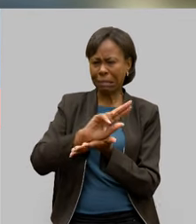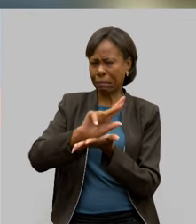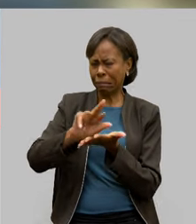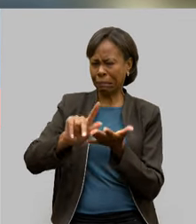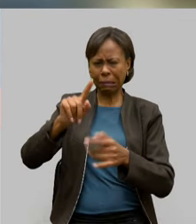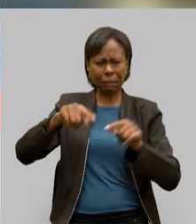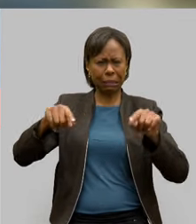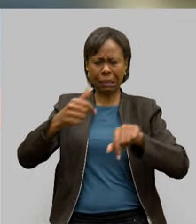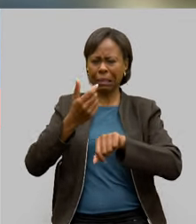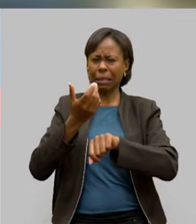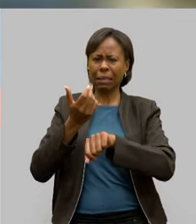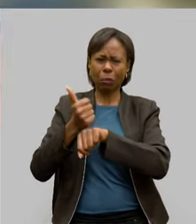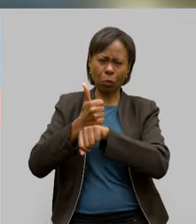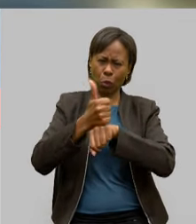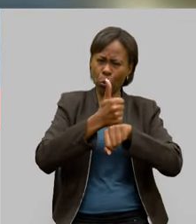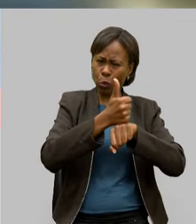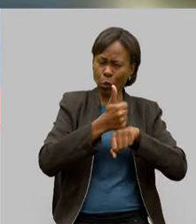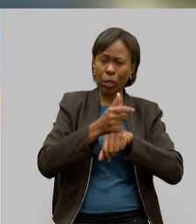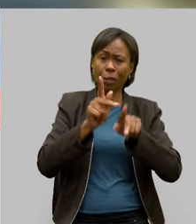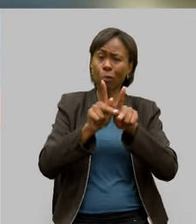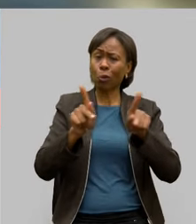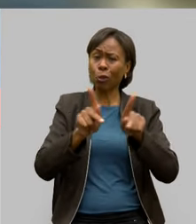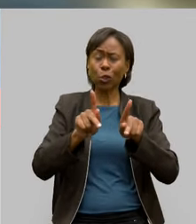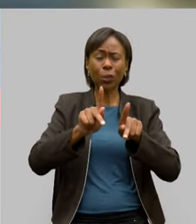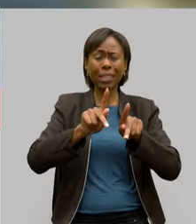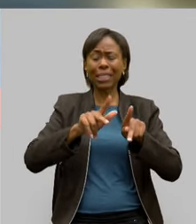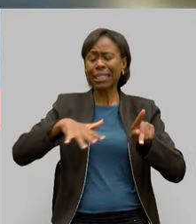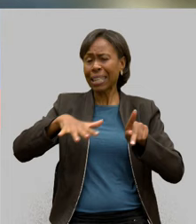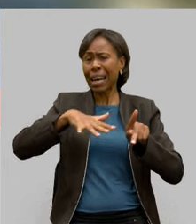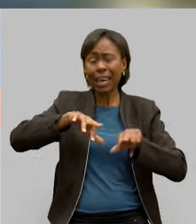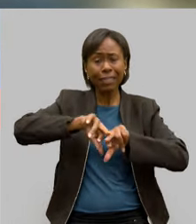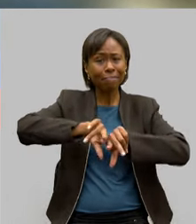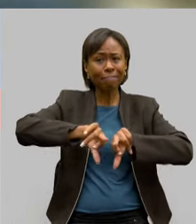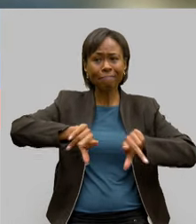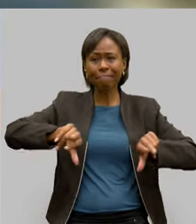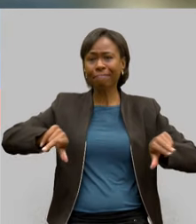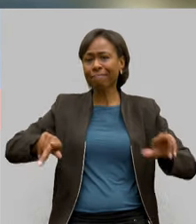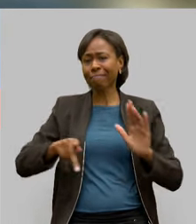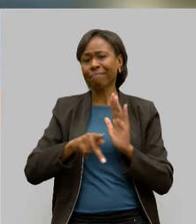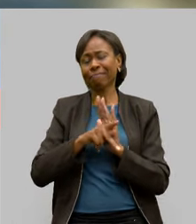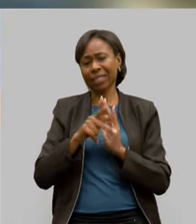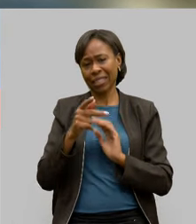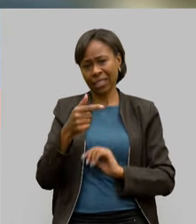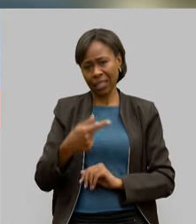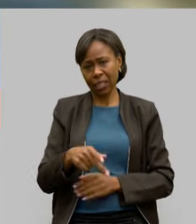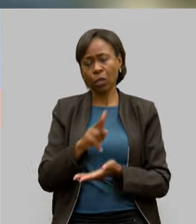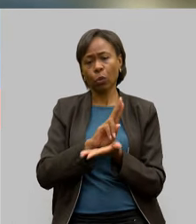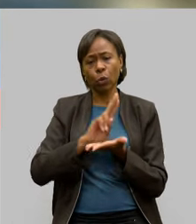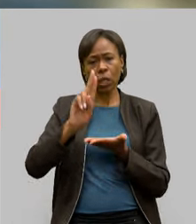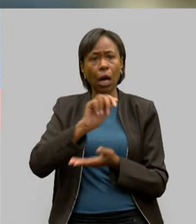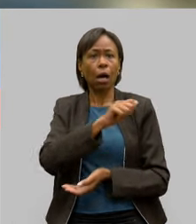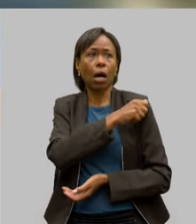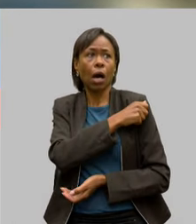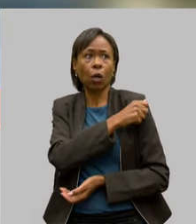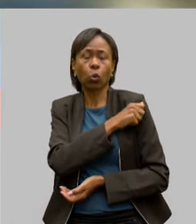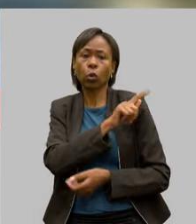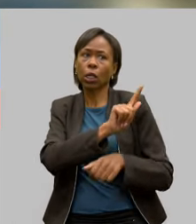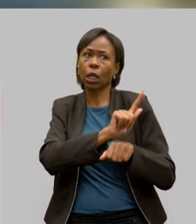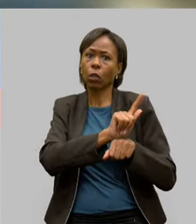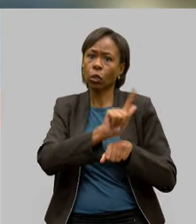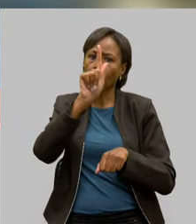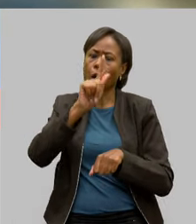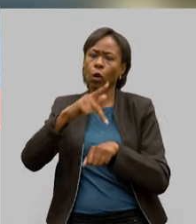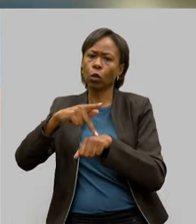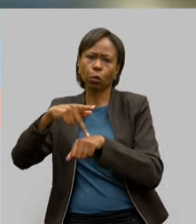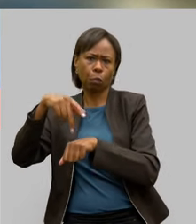professores de difentes áreas de pesquisa aqui da Universidade nós temos alunos de graduação e de pós-graduação acabamos de fazer um